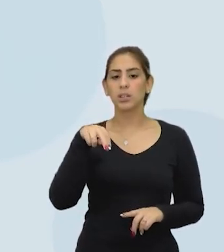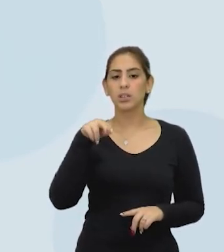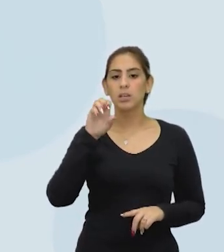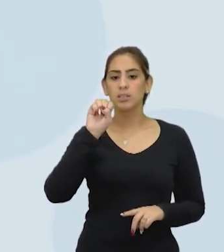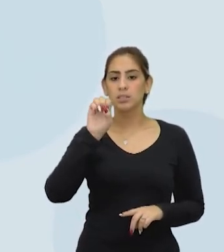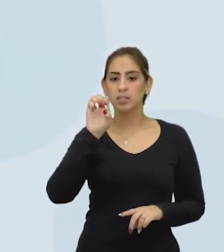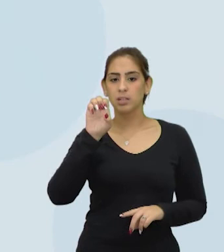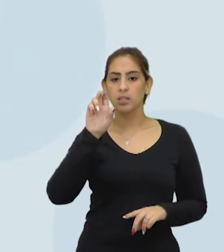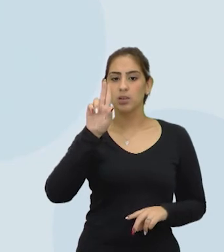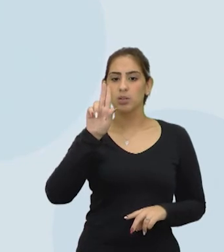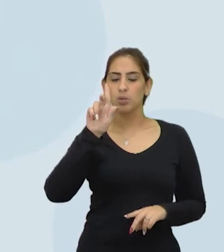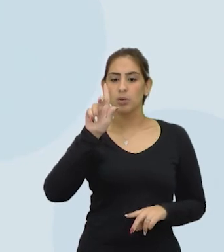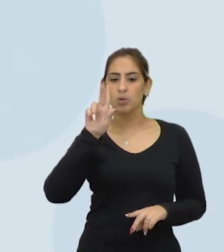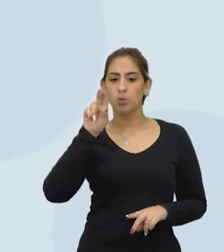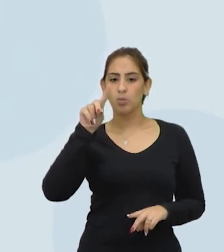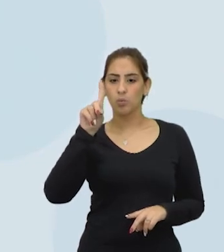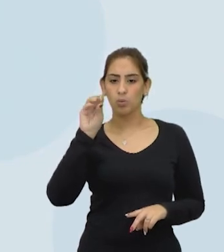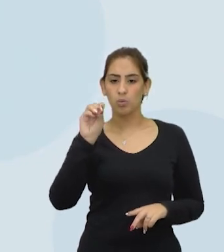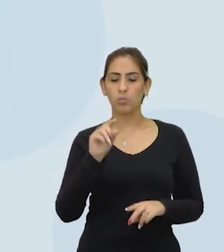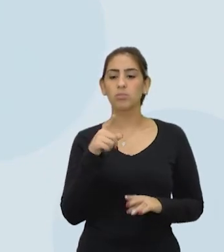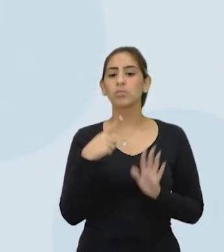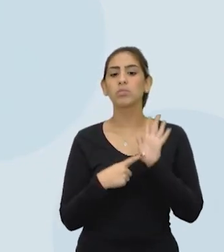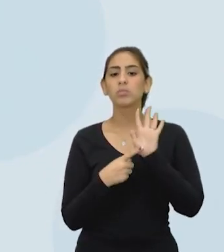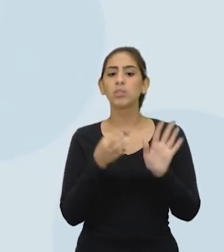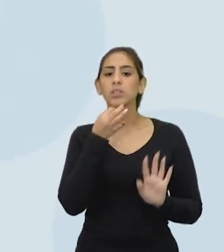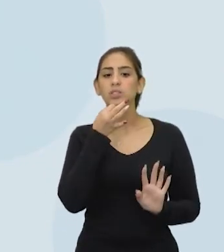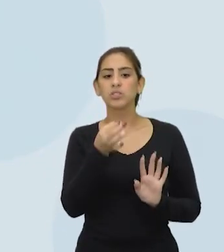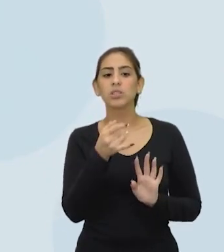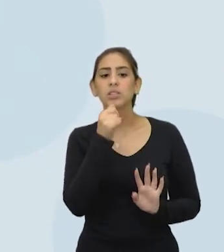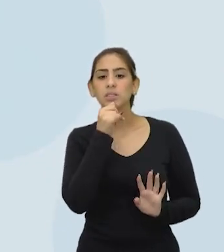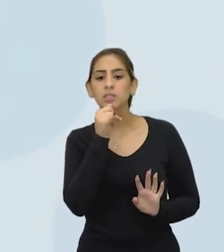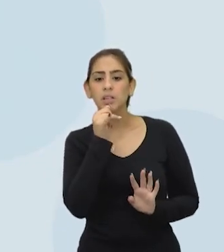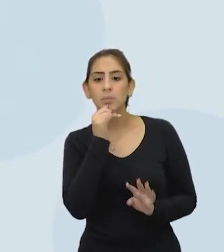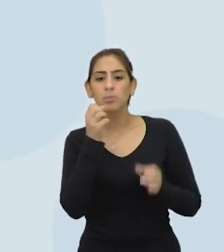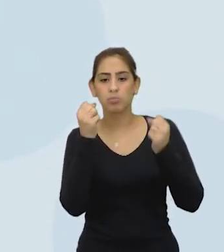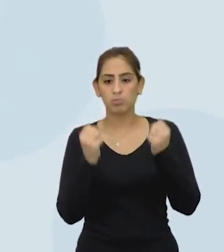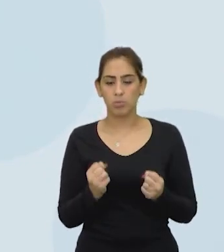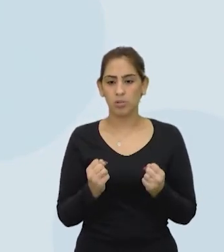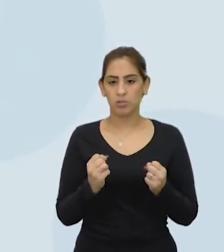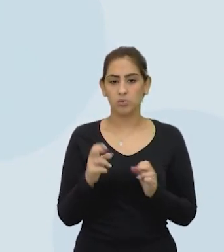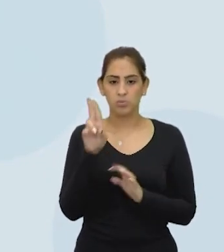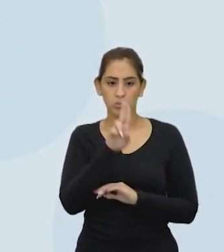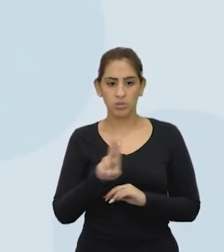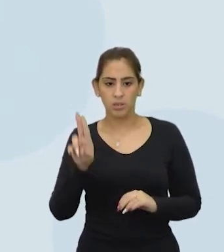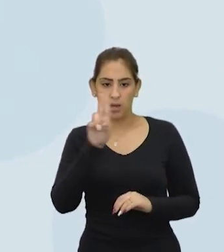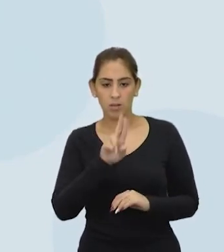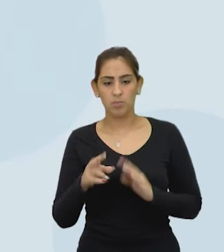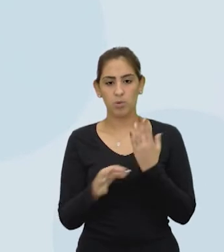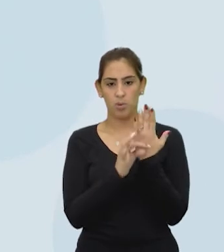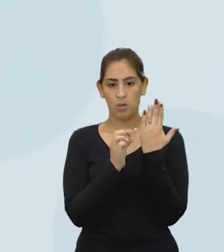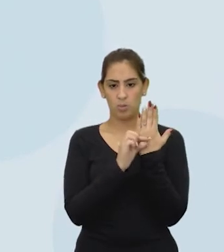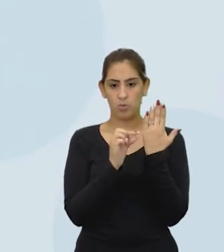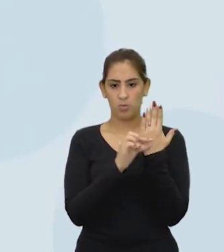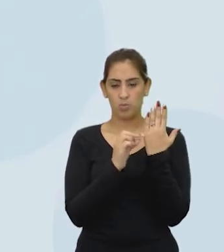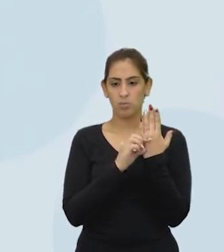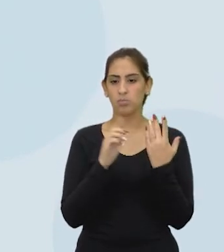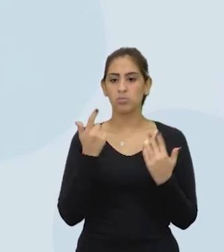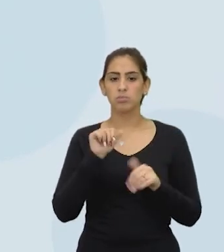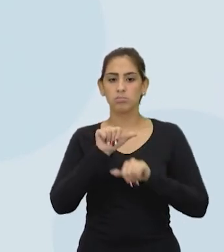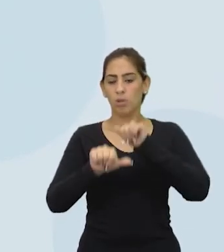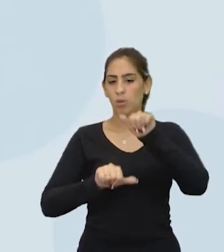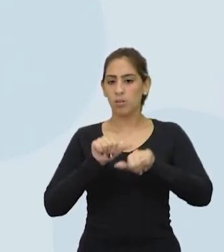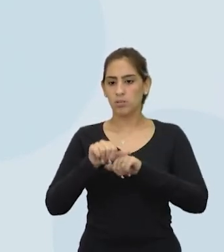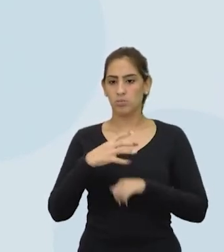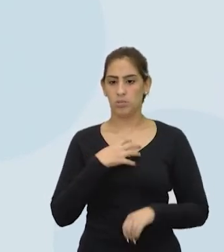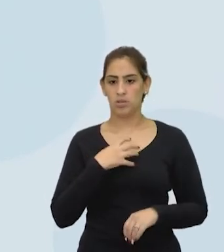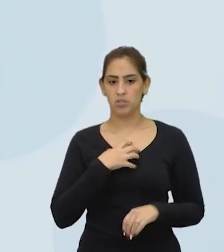utilizada pelo autor? Indique exemplos de outras expressões que poderiam ser utilizadas pelo autor sem alteração de sentido. Então vamos com